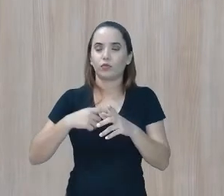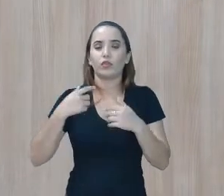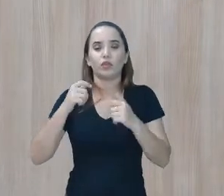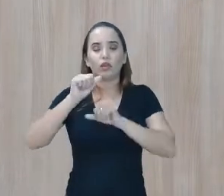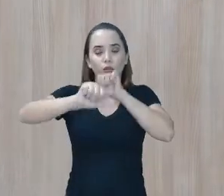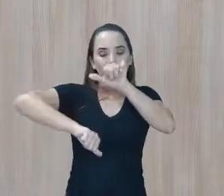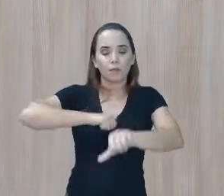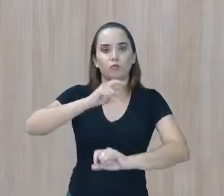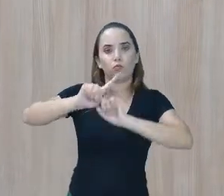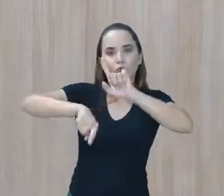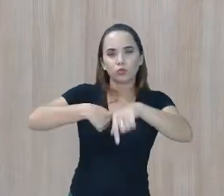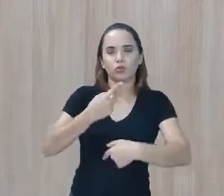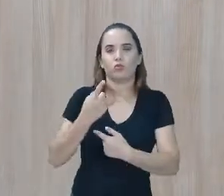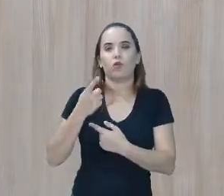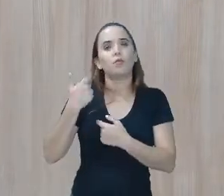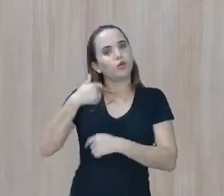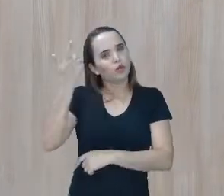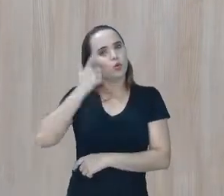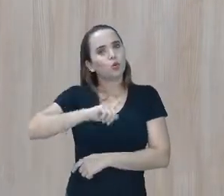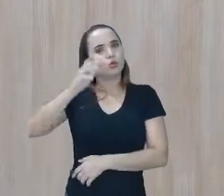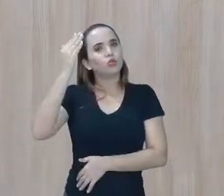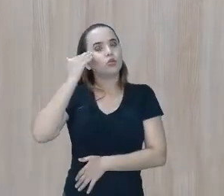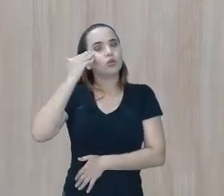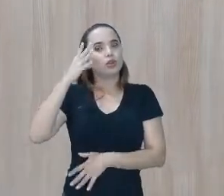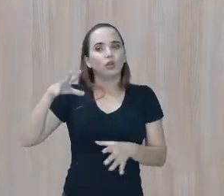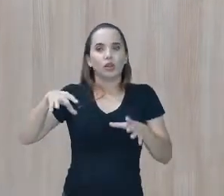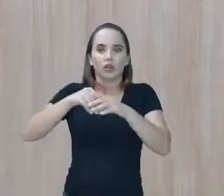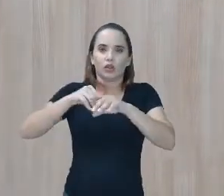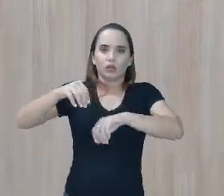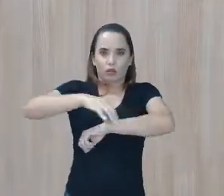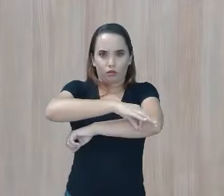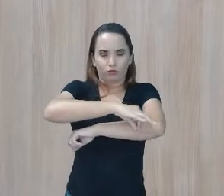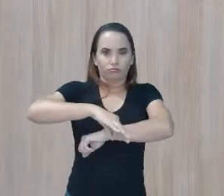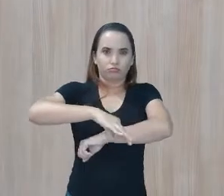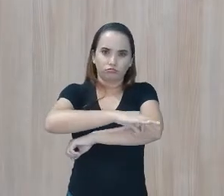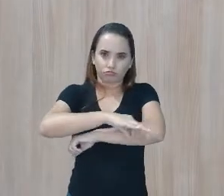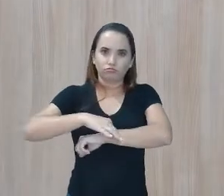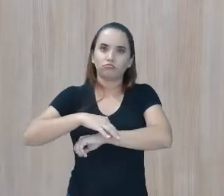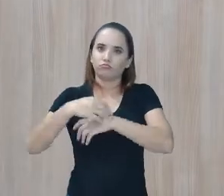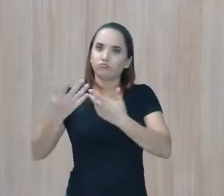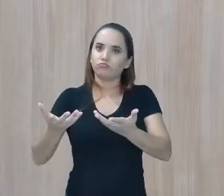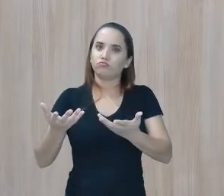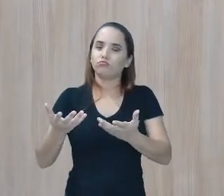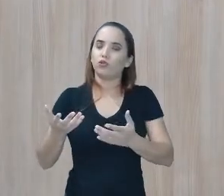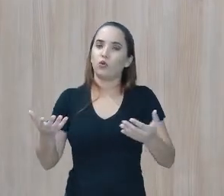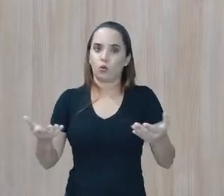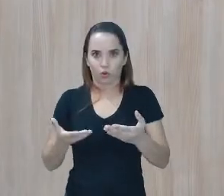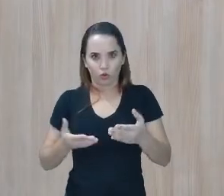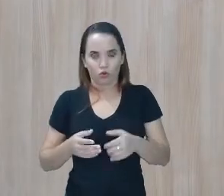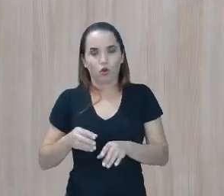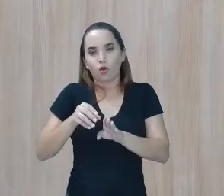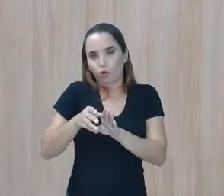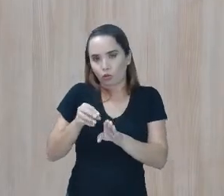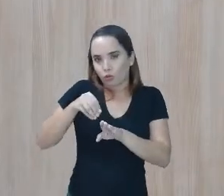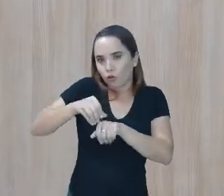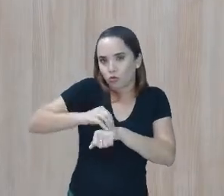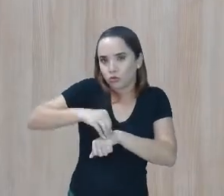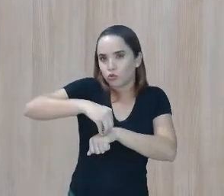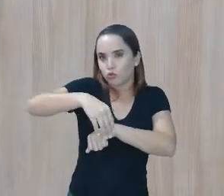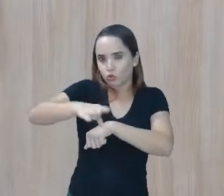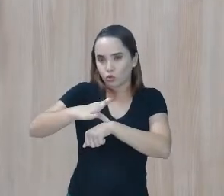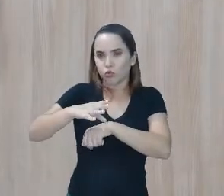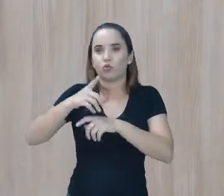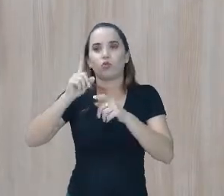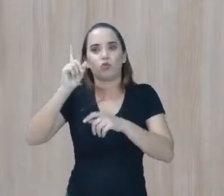decimal, eu consigo identificar na reta numérica, tá certo? Então, percebe que a gente vai dar como sugestão para você